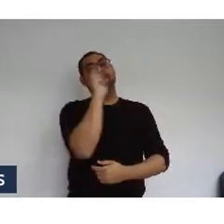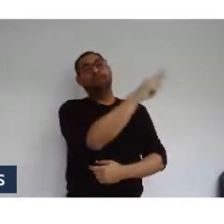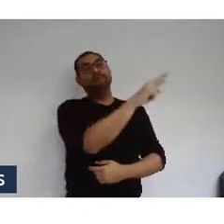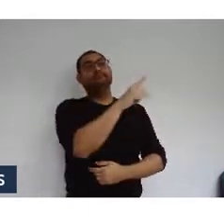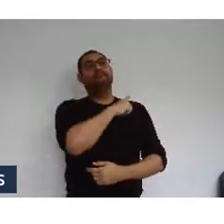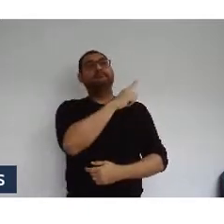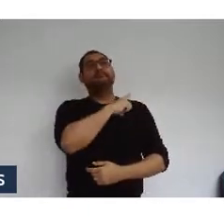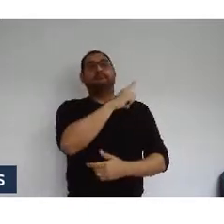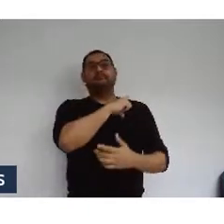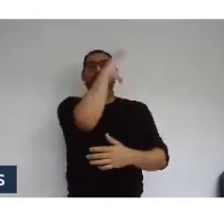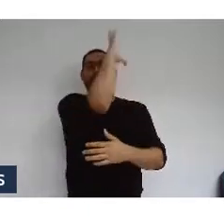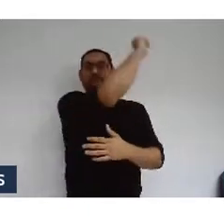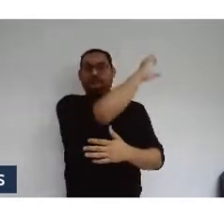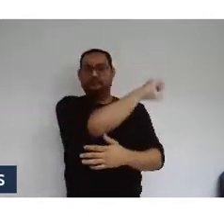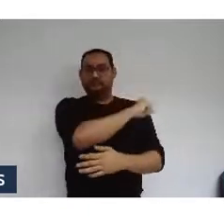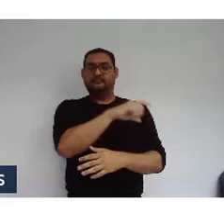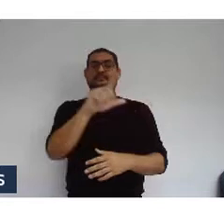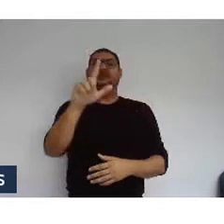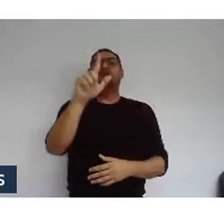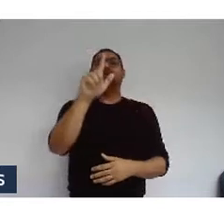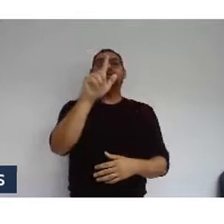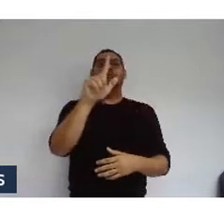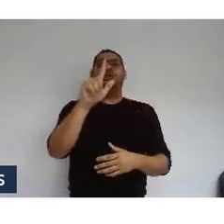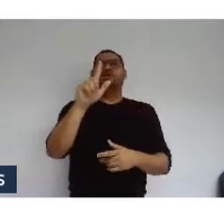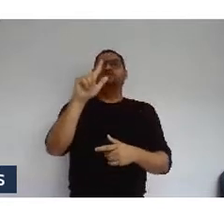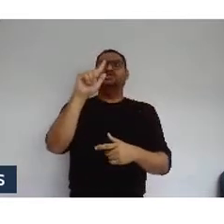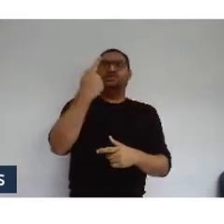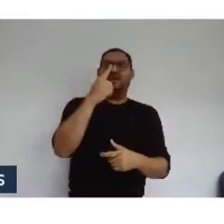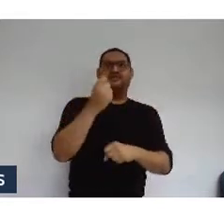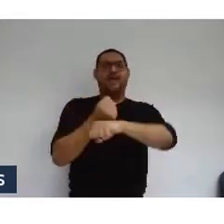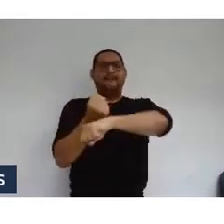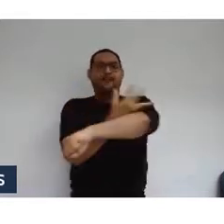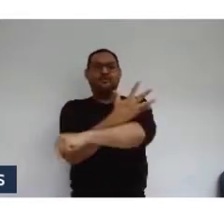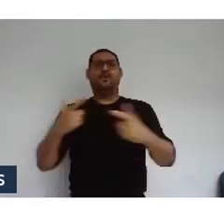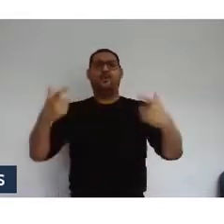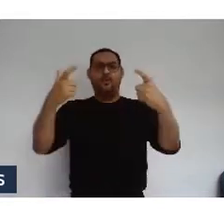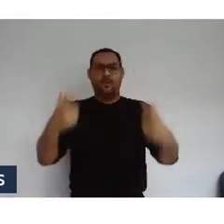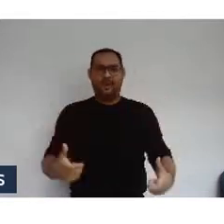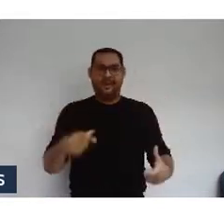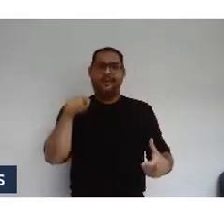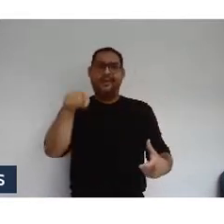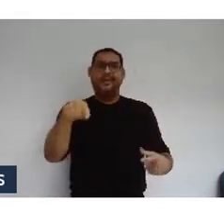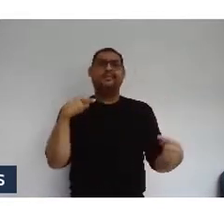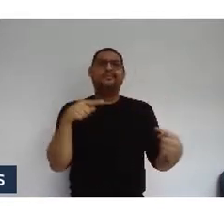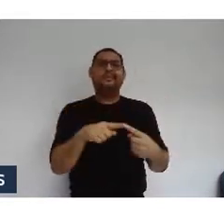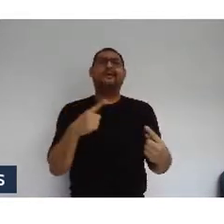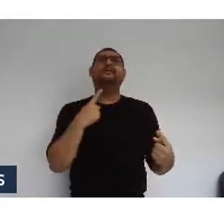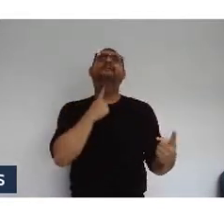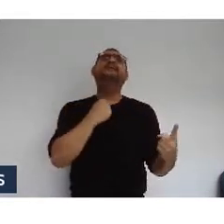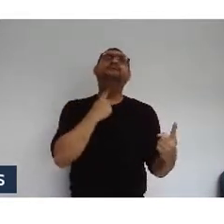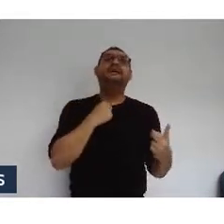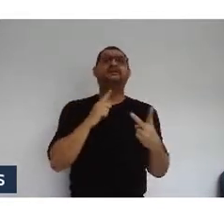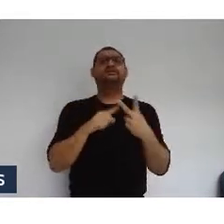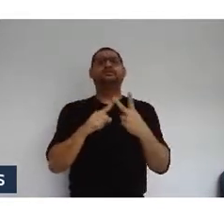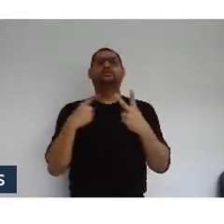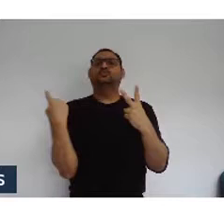essas novas geografias emocionais de lugar relacionadas a desejo, solidão e